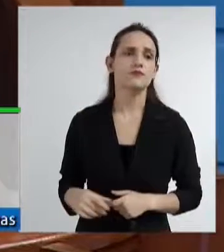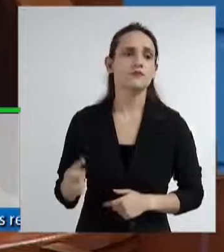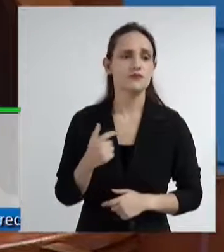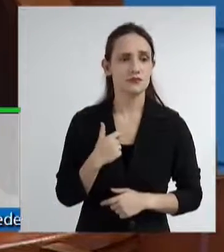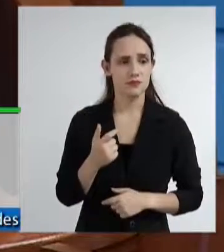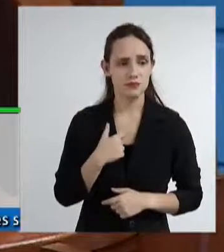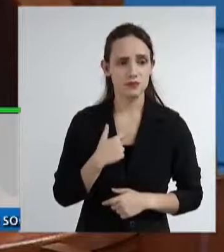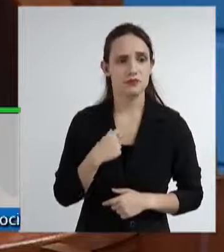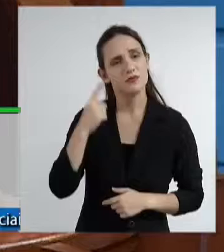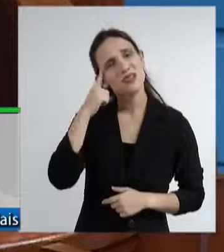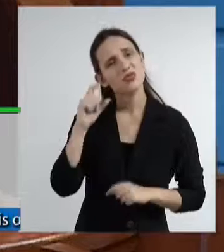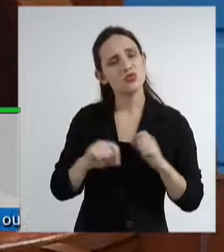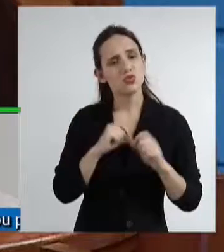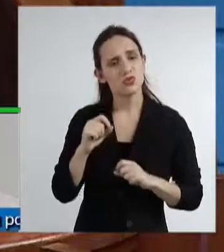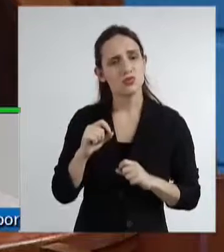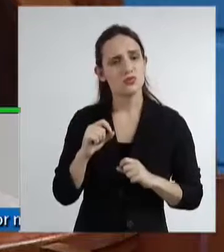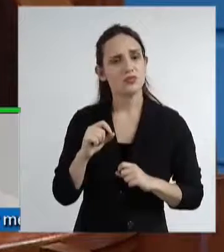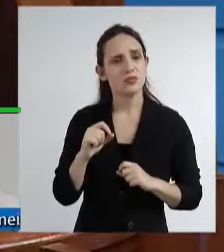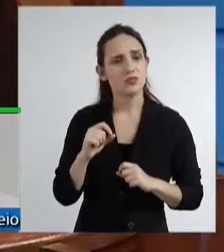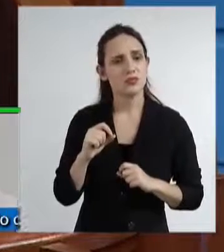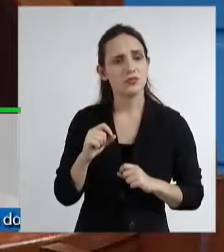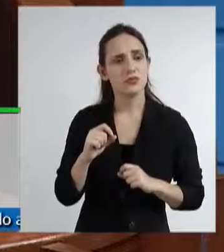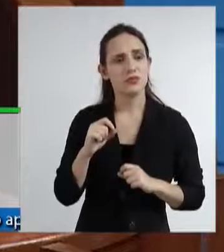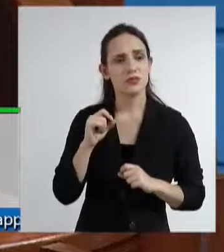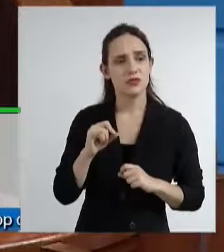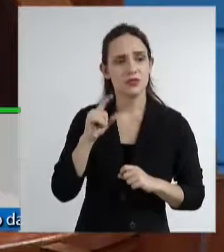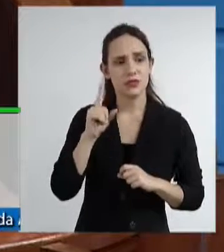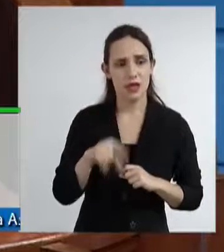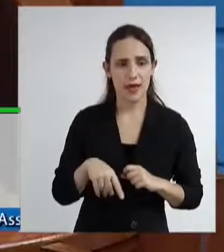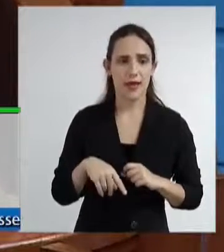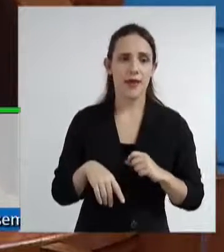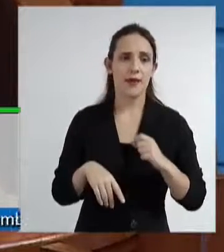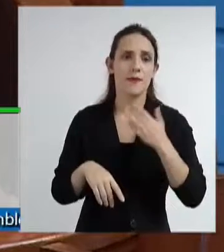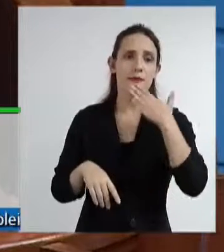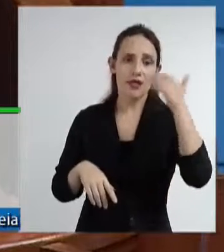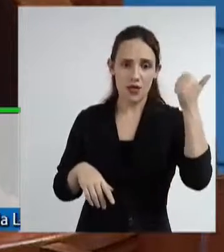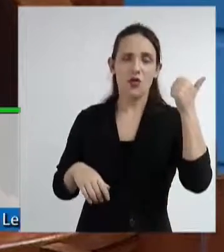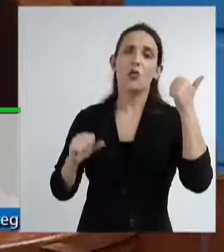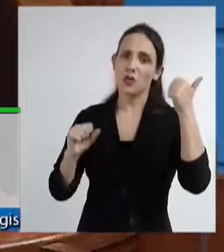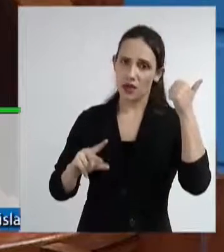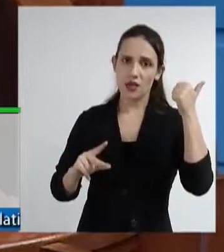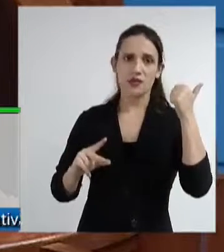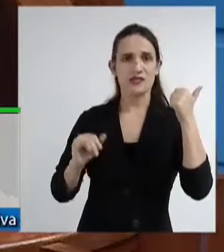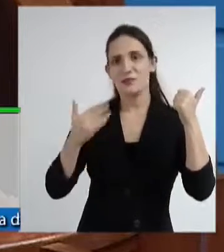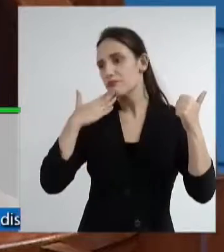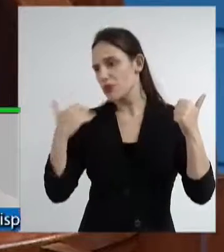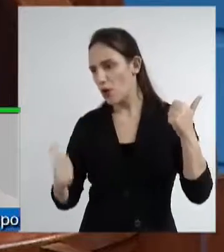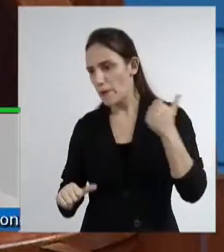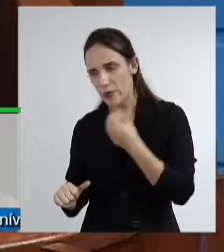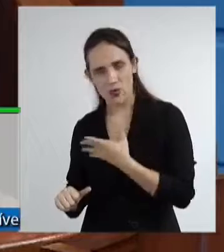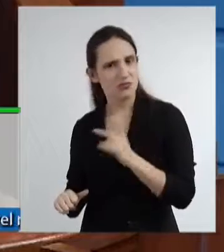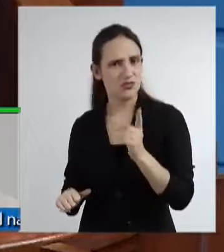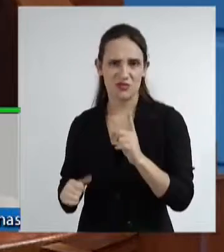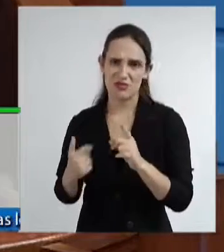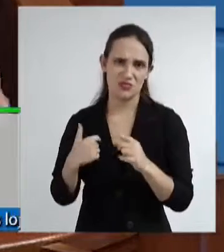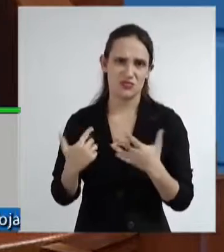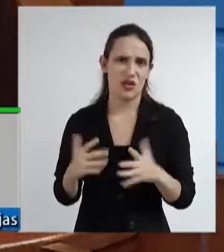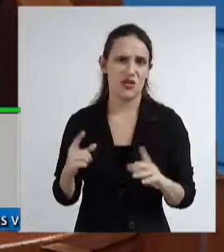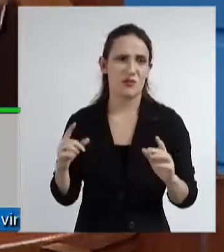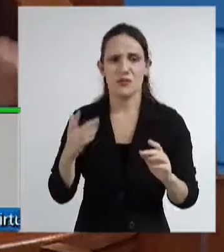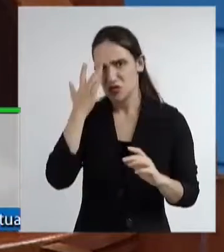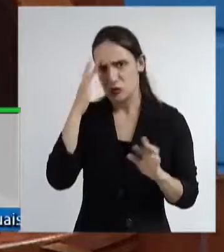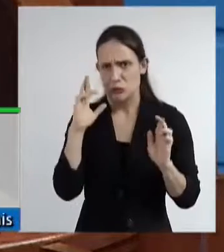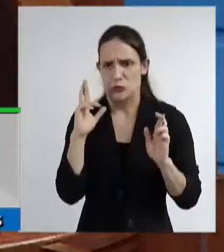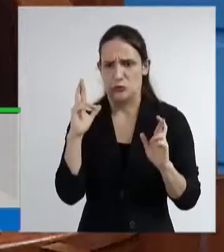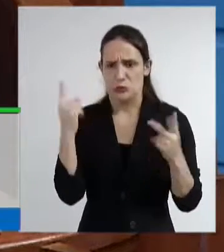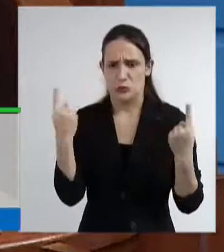sou daquela ideia de quanto melhor, melhor, e não quanto pior, melhor. Sou contra aquelas pessoas que ficam torcendo contra, só